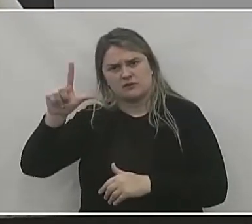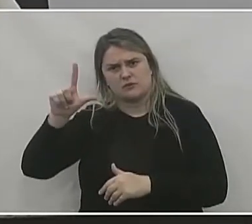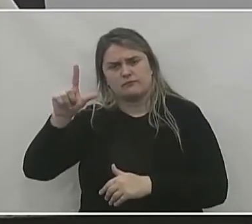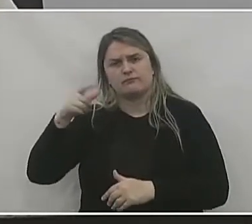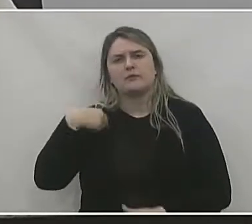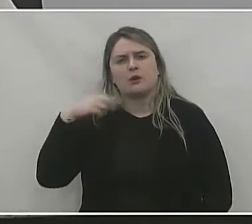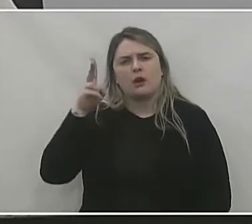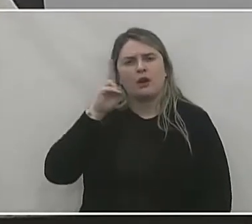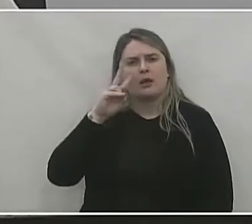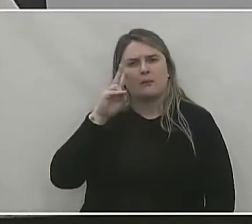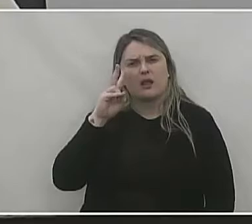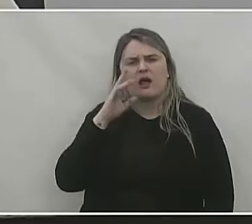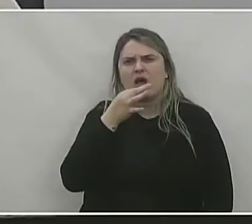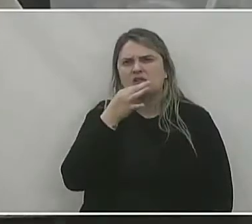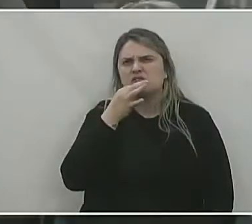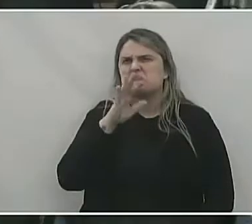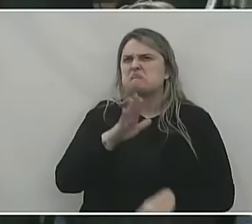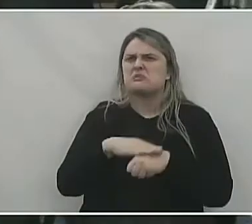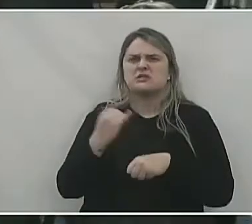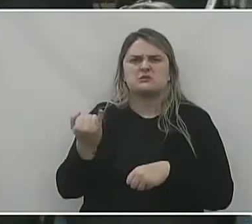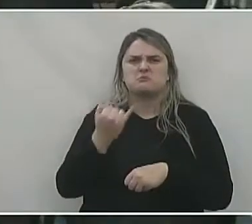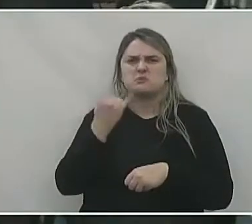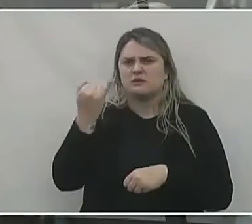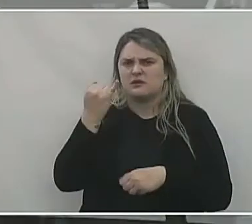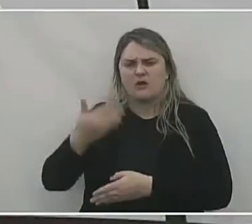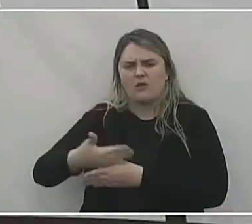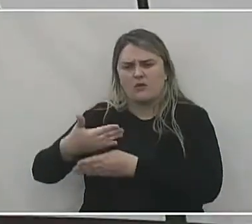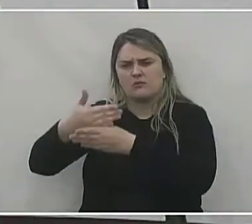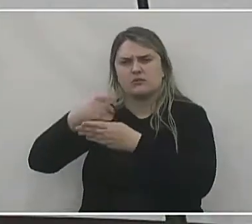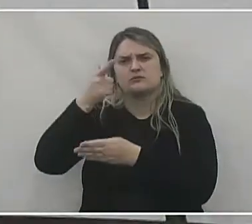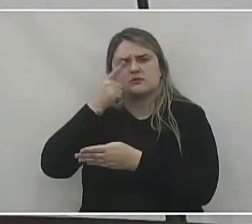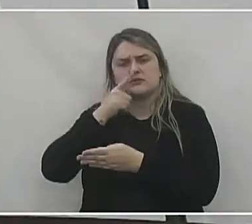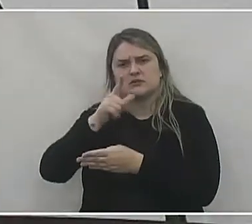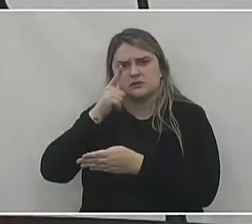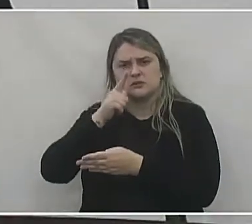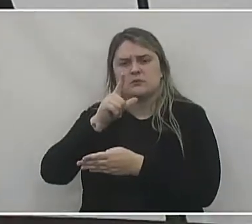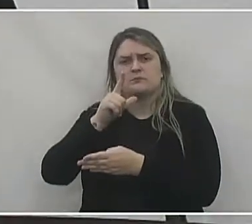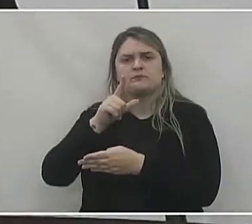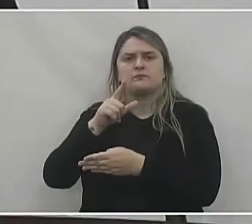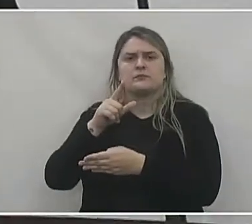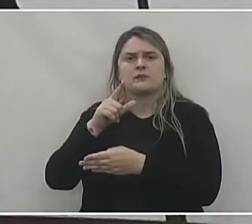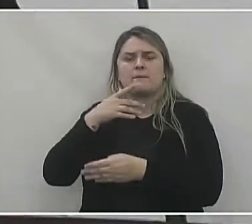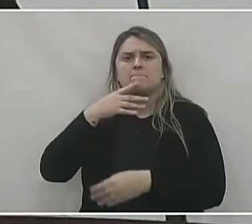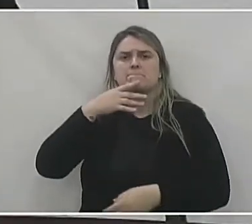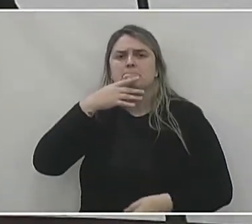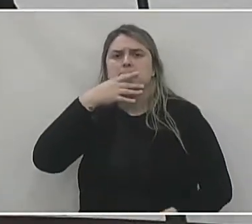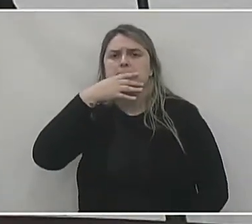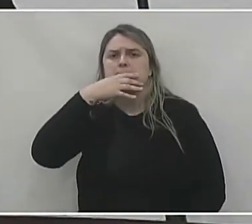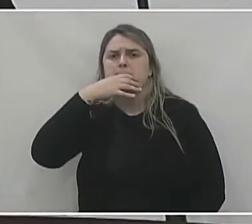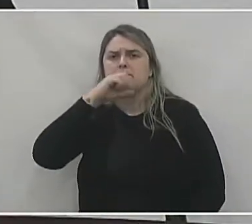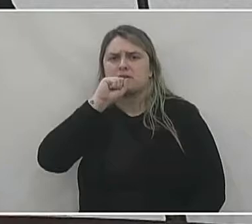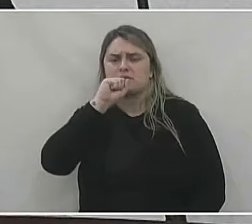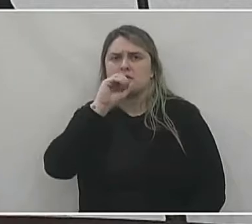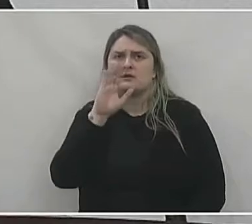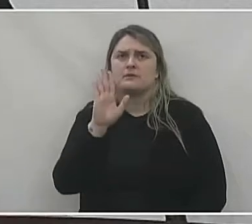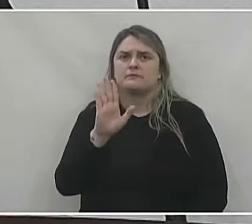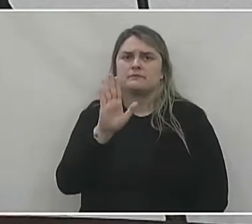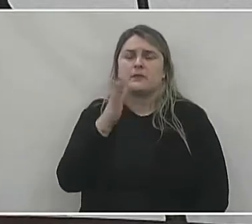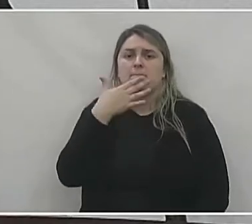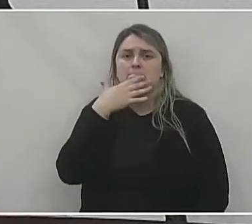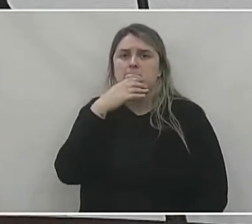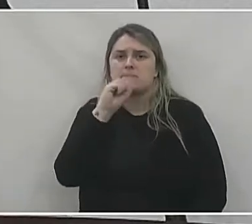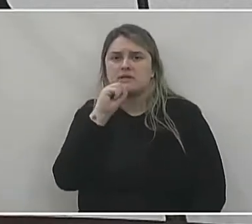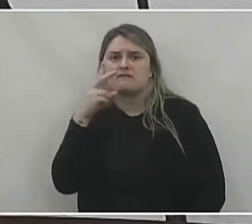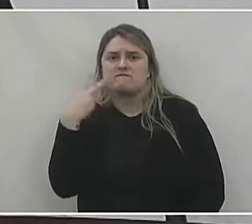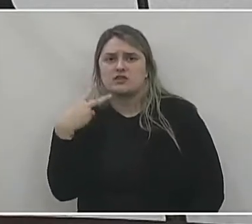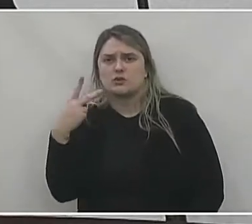a recordação, talvez uma das mais importantes obras que nós realizamos em União da Vitória, que o pai do